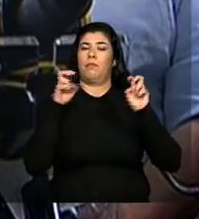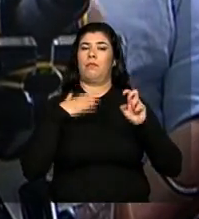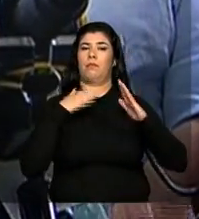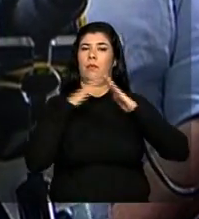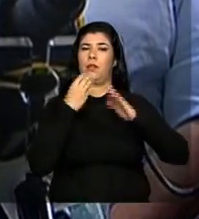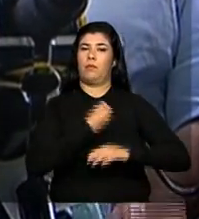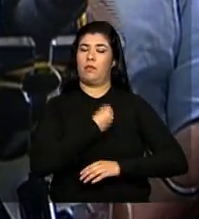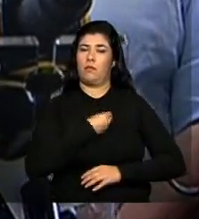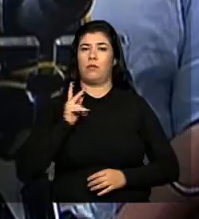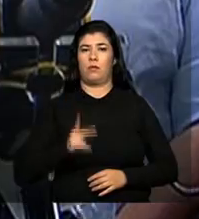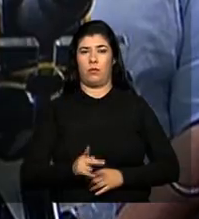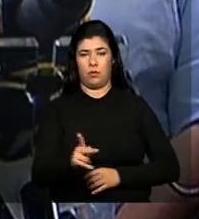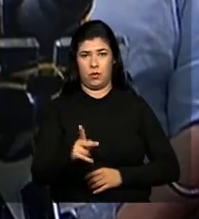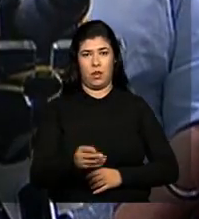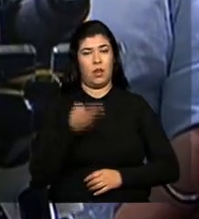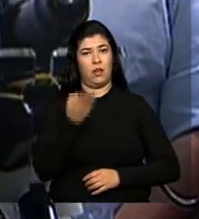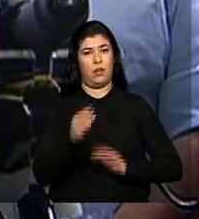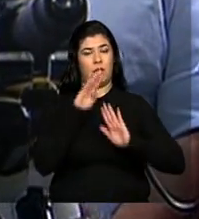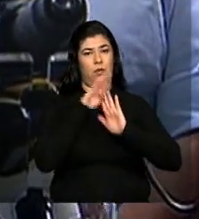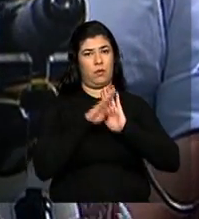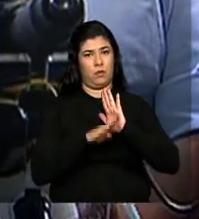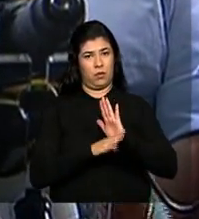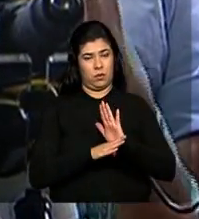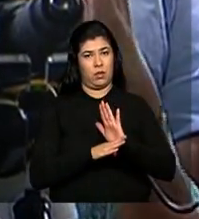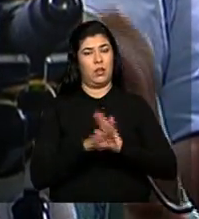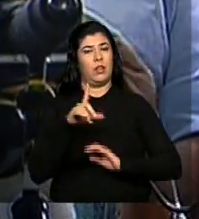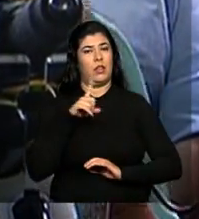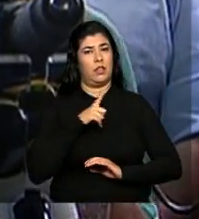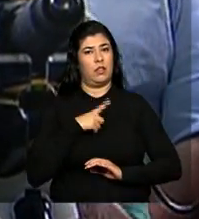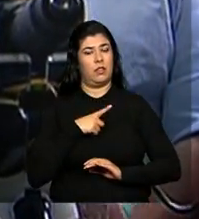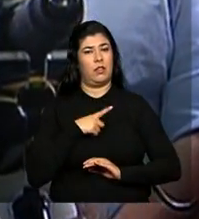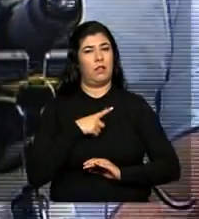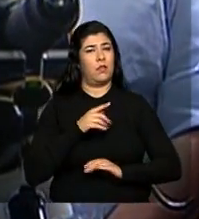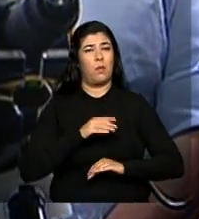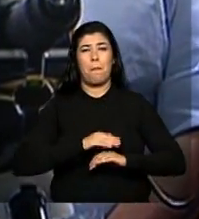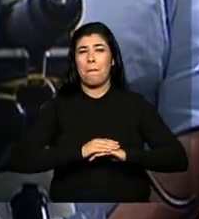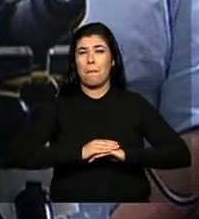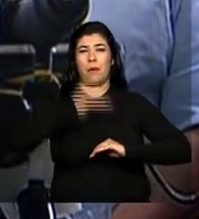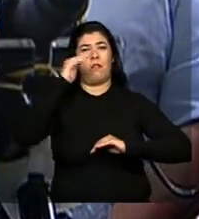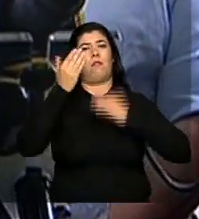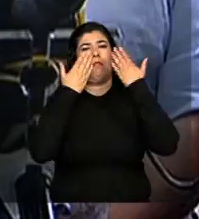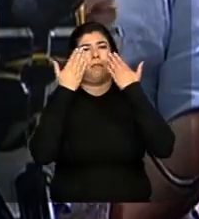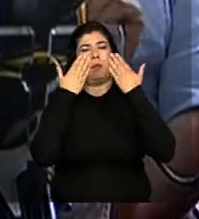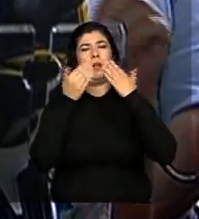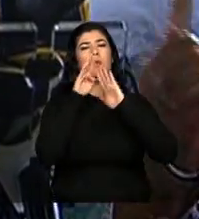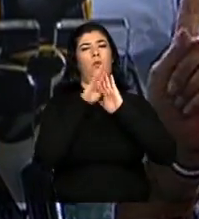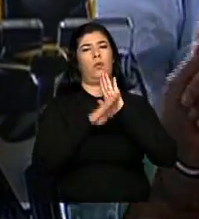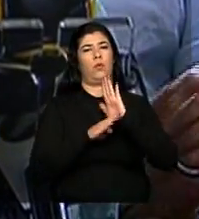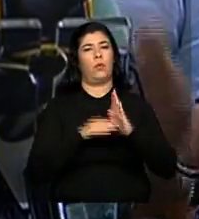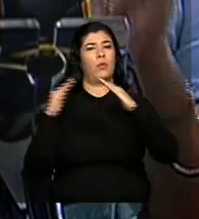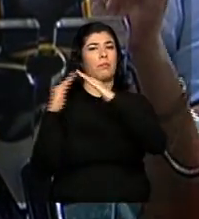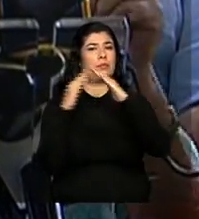vai continuar. Ele é um programa que deu acesso, talvez um dos maiores programas habitacionais do